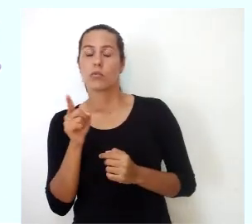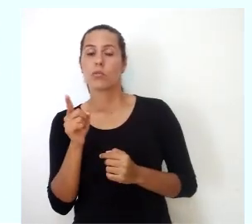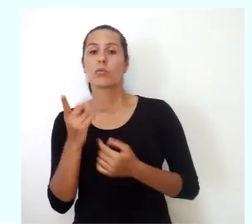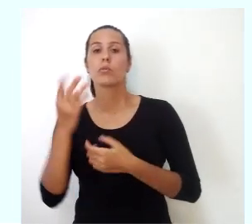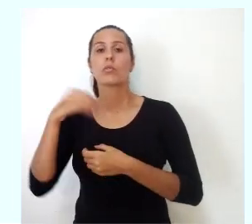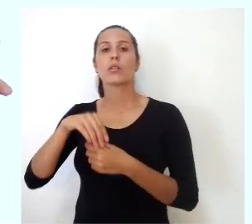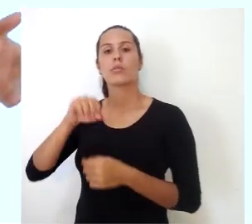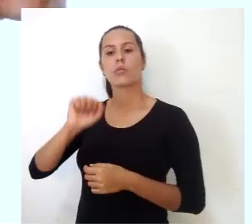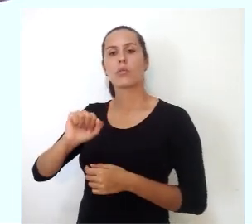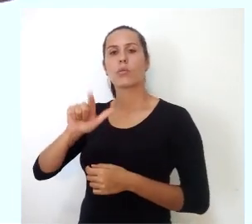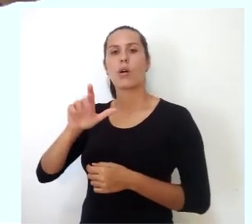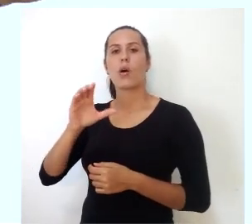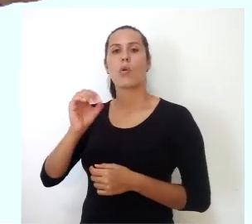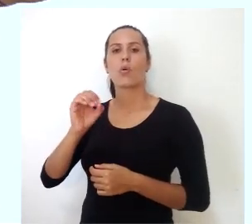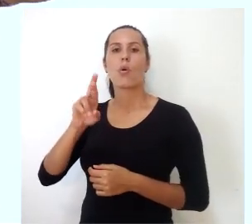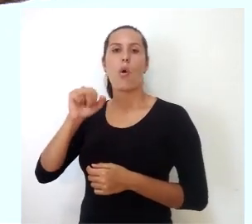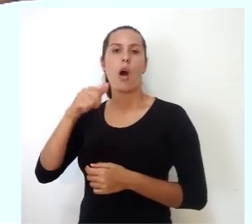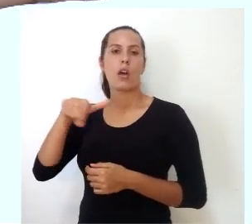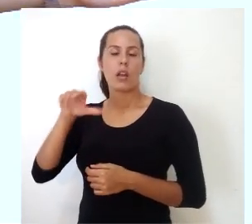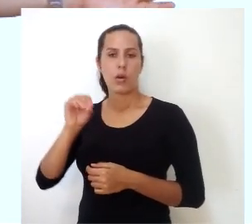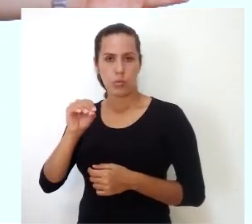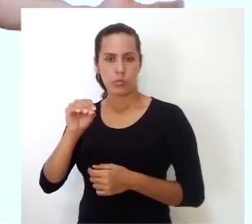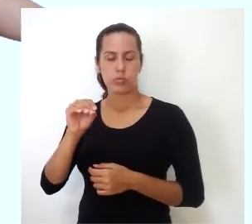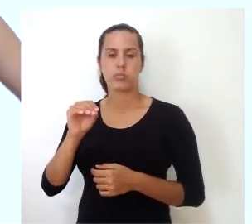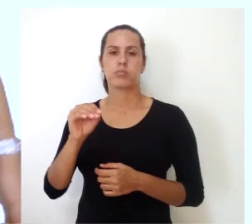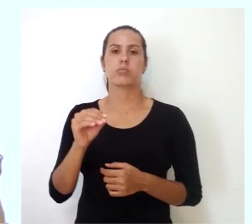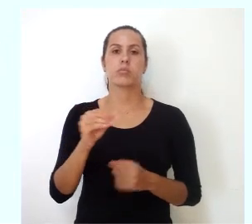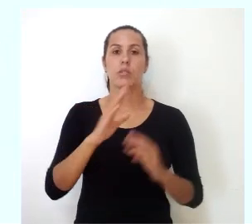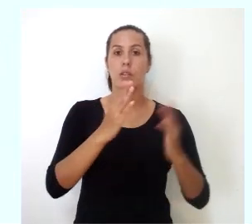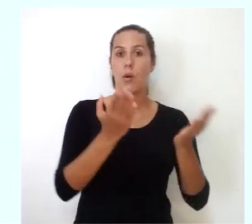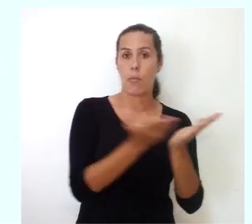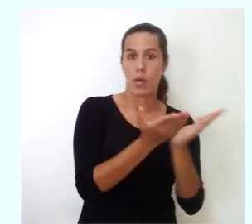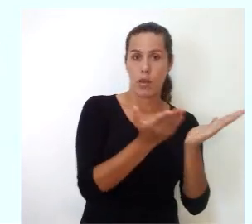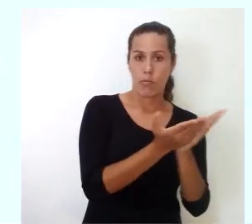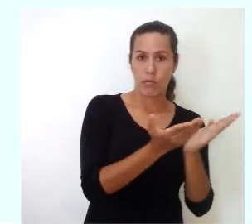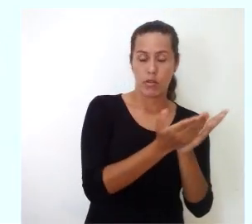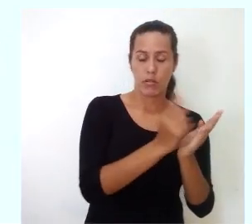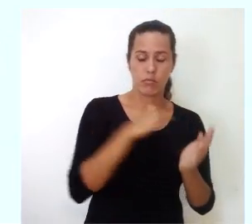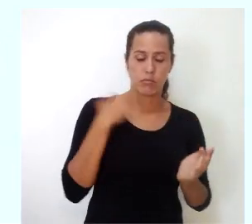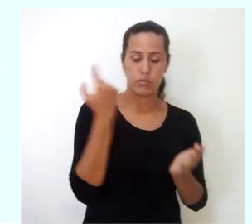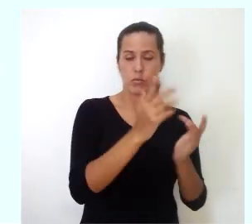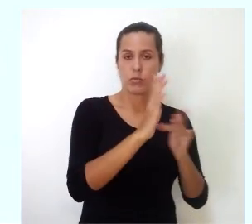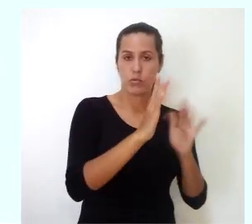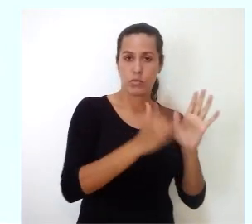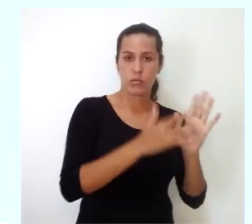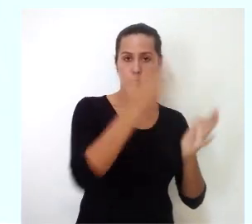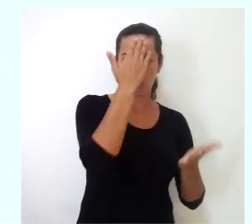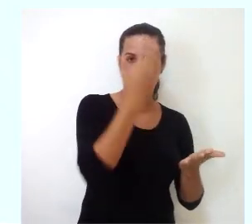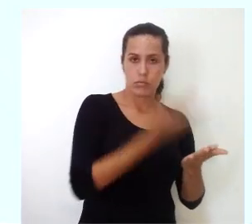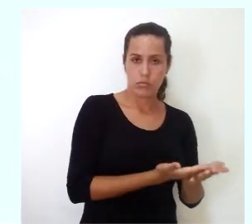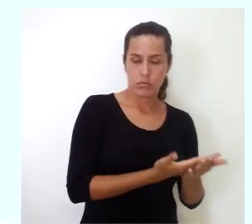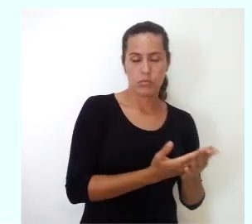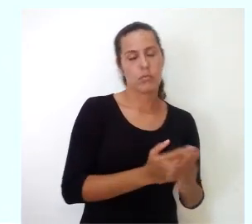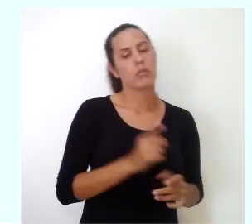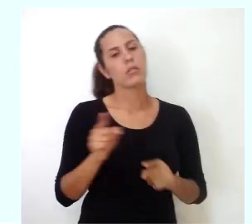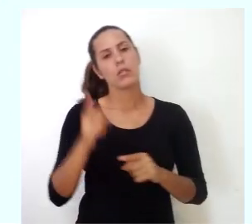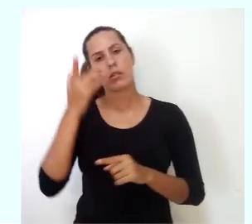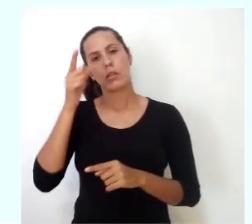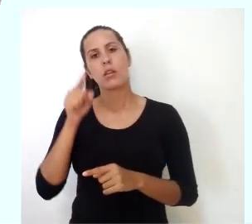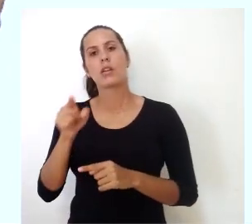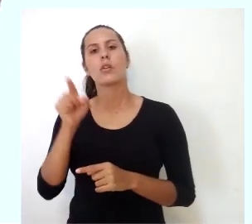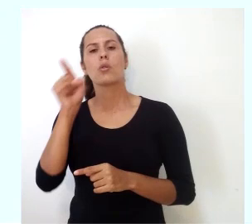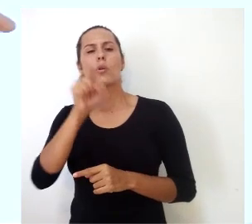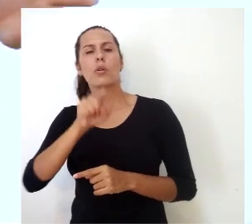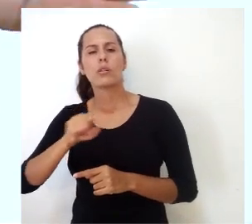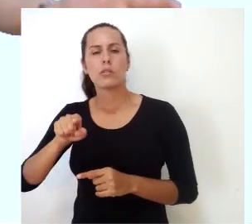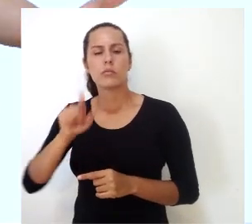textos sagrados. A Bíblia para os cristãos, certo? E o Alcorão para o Islã. E lembrar que as